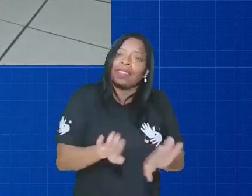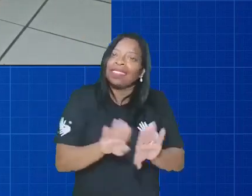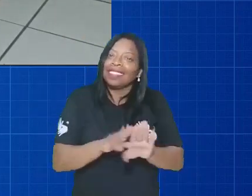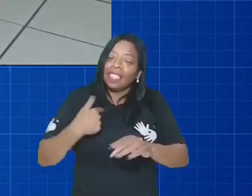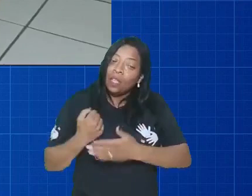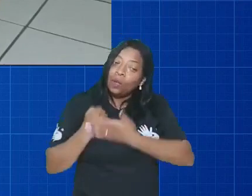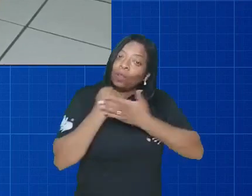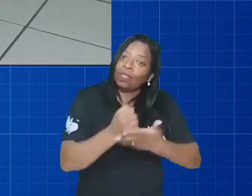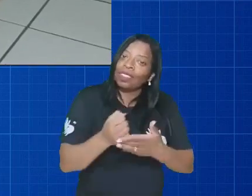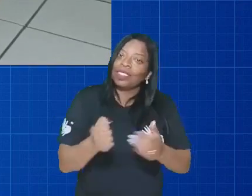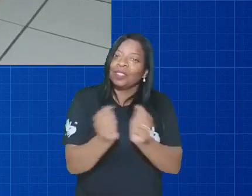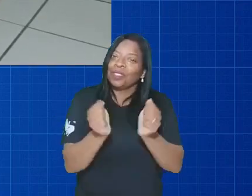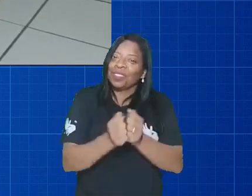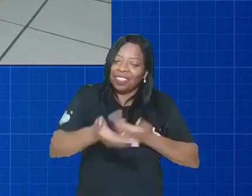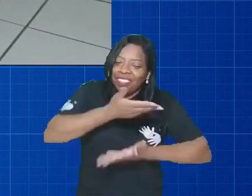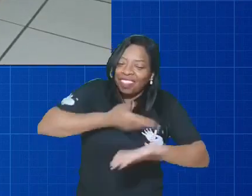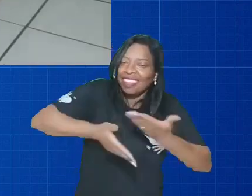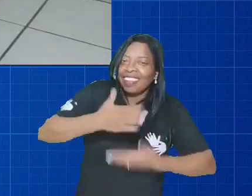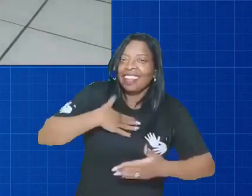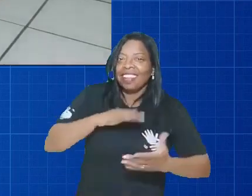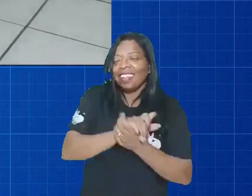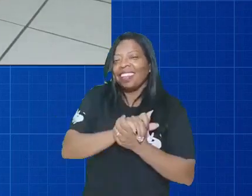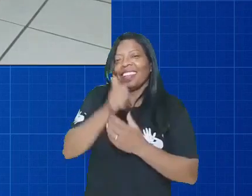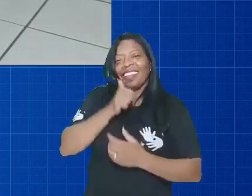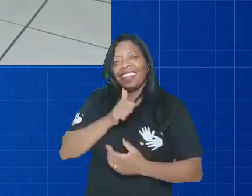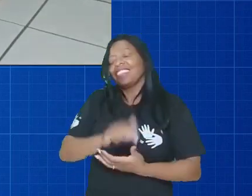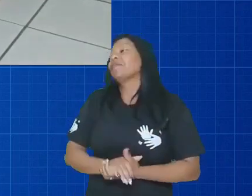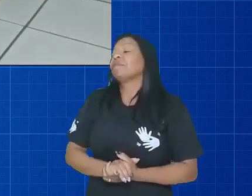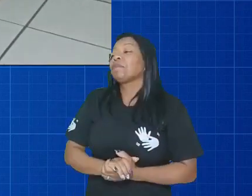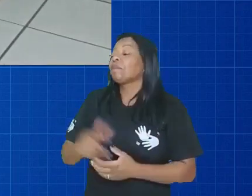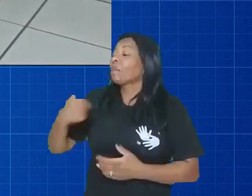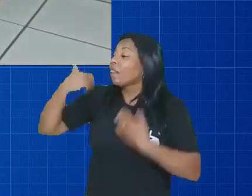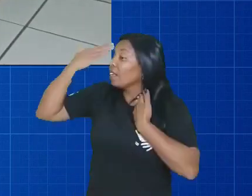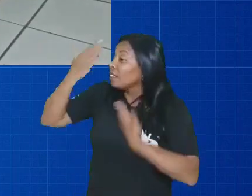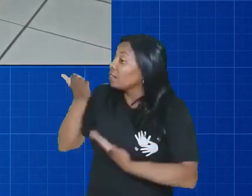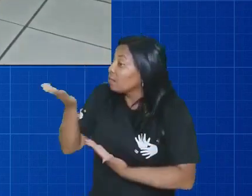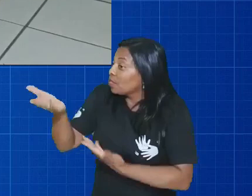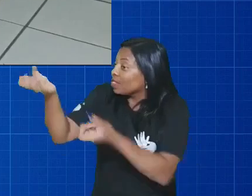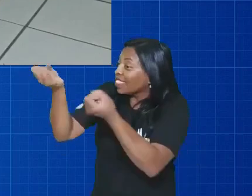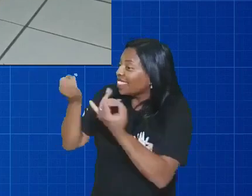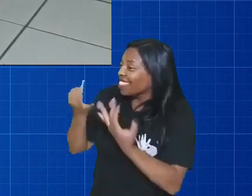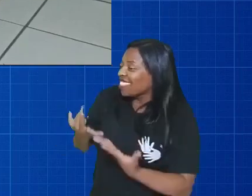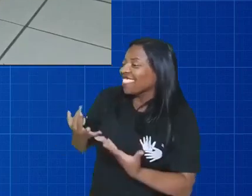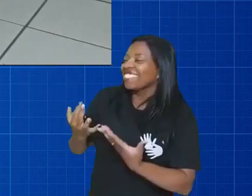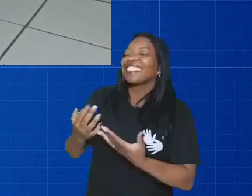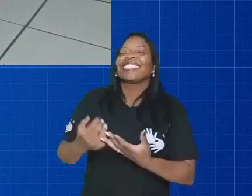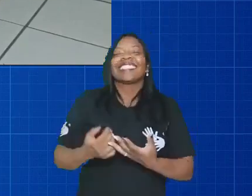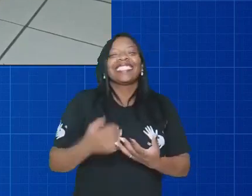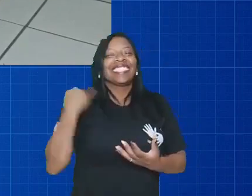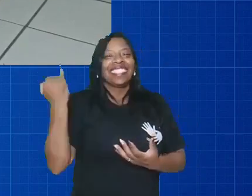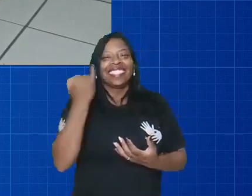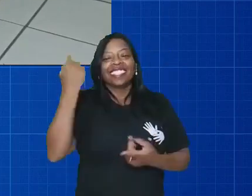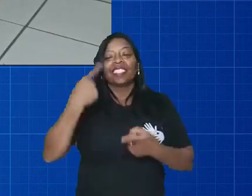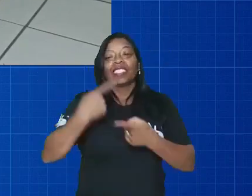esse momento, né? A gente agradece toda a sua competência e toda a fala que você trouxe aqui pra gente, que certamente vai contribuir para as pessoas que